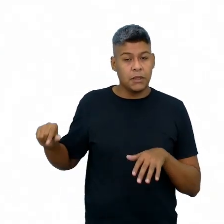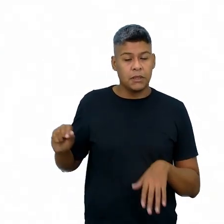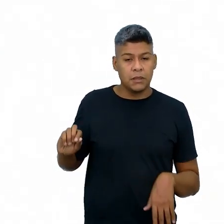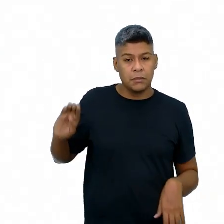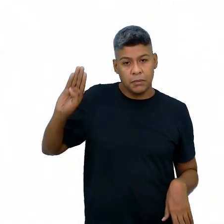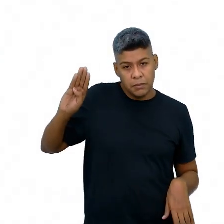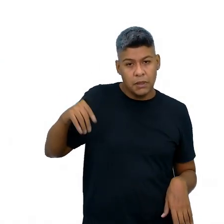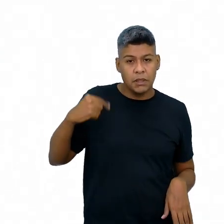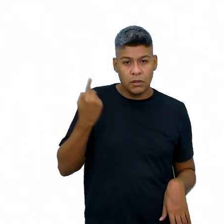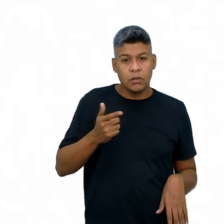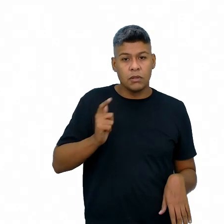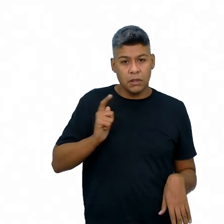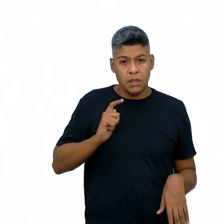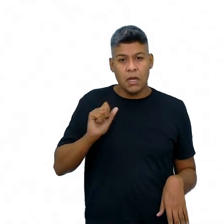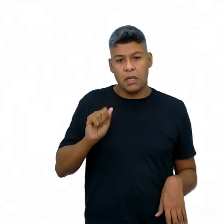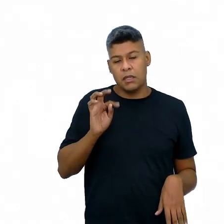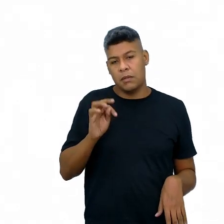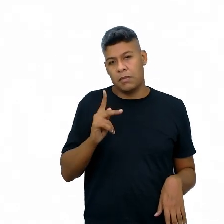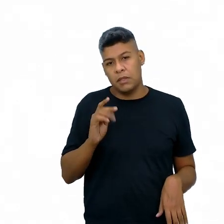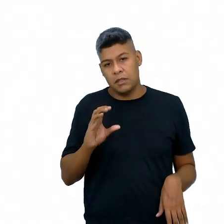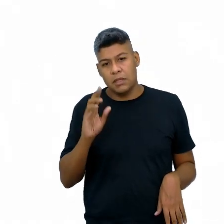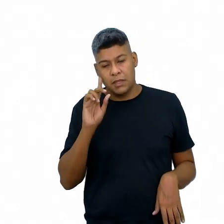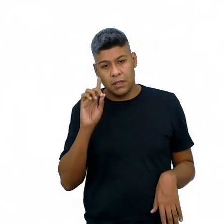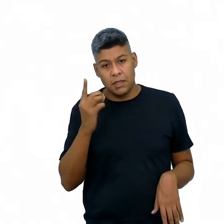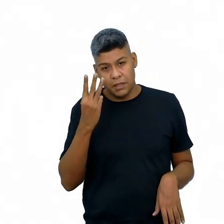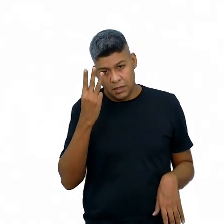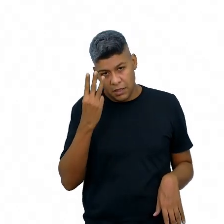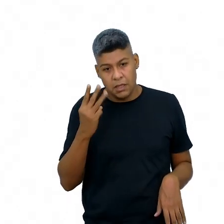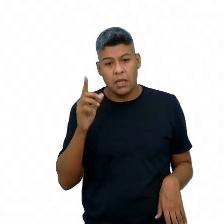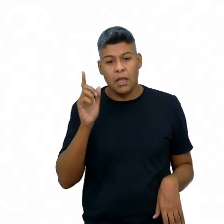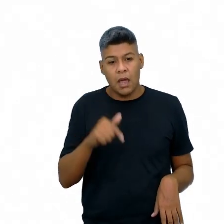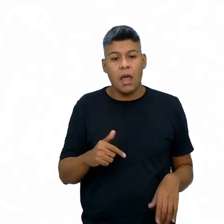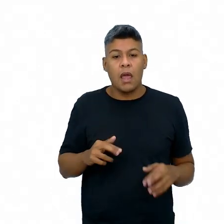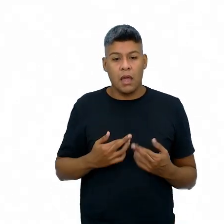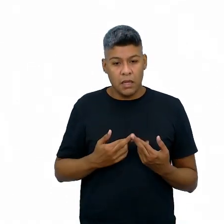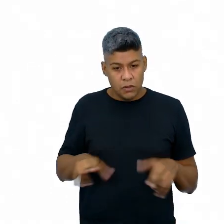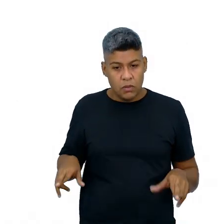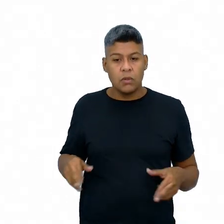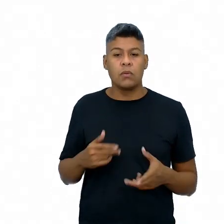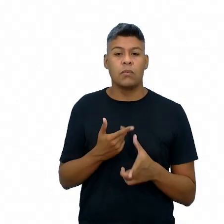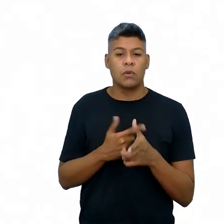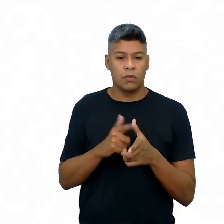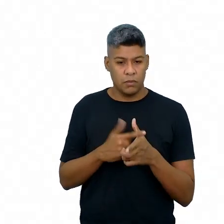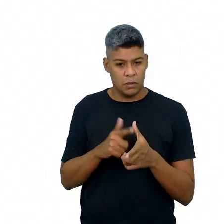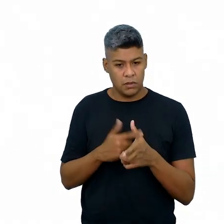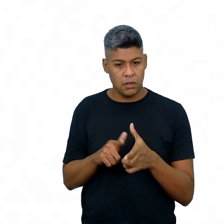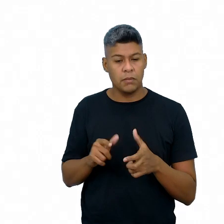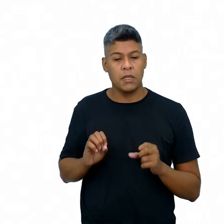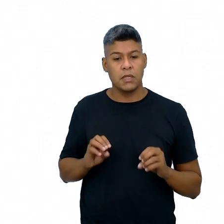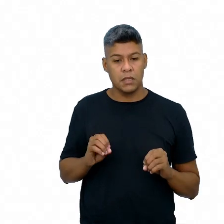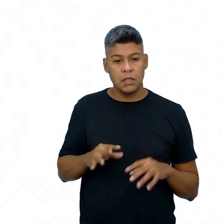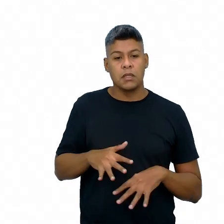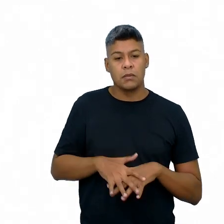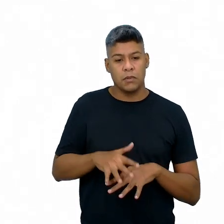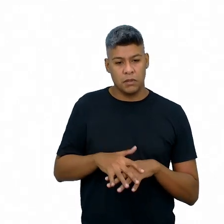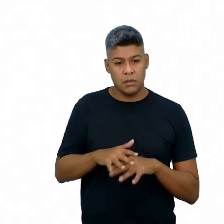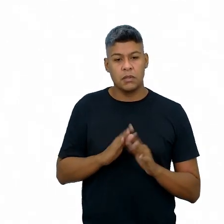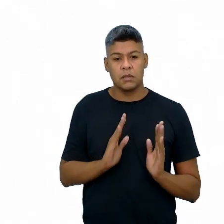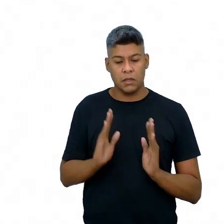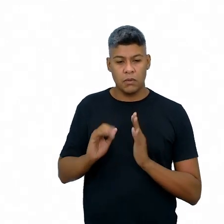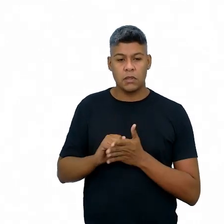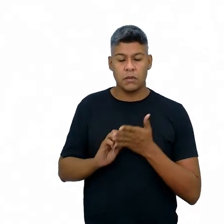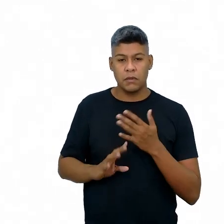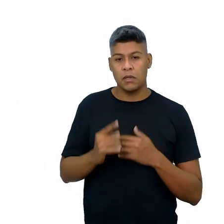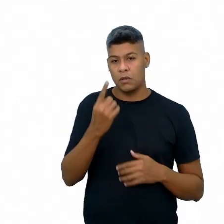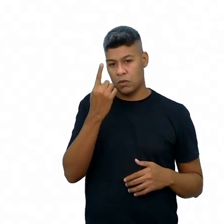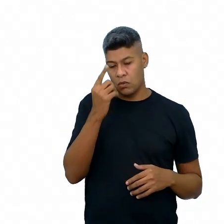nós tivemos um ATPC dia 3/3, o papel da resolução do problema no ensino da matemática, sequência de atividade 1,